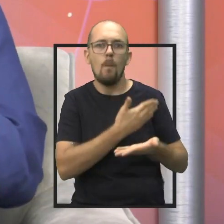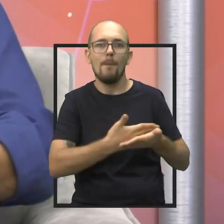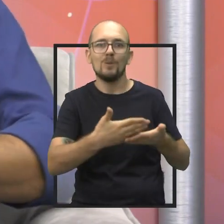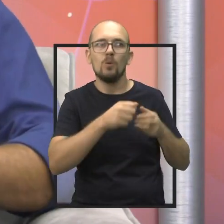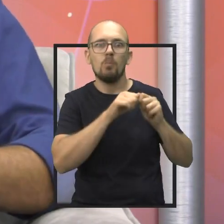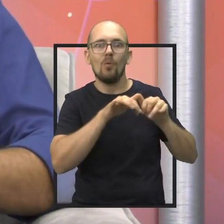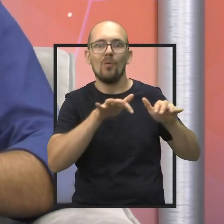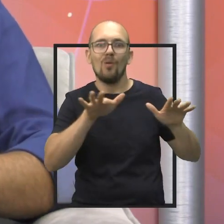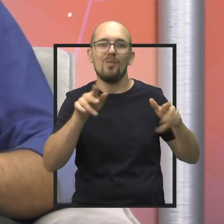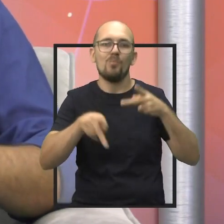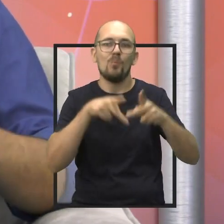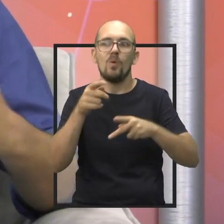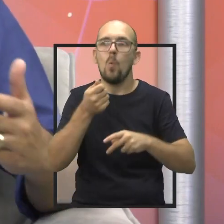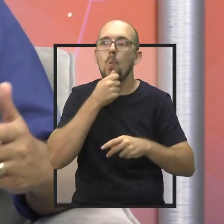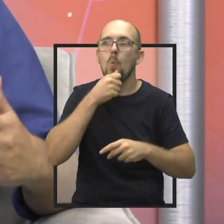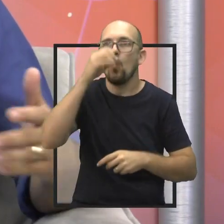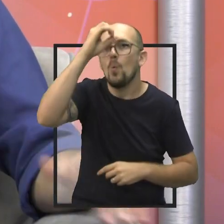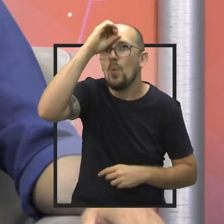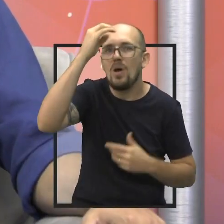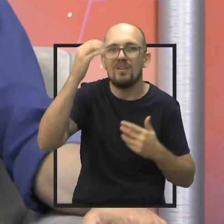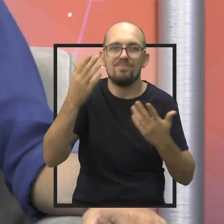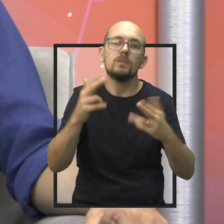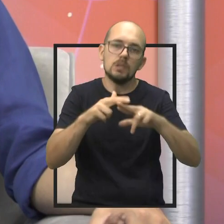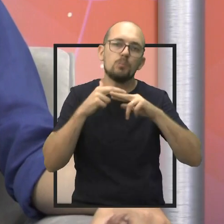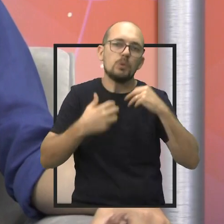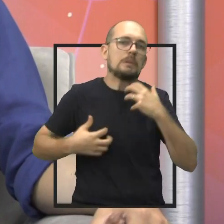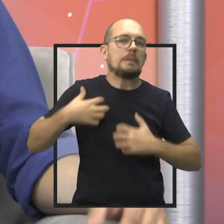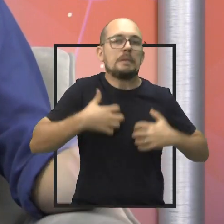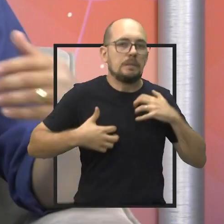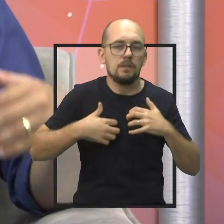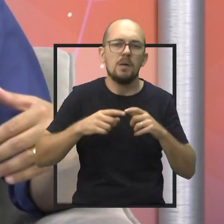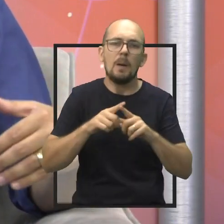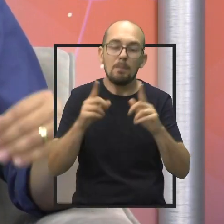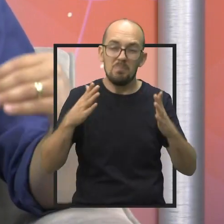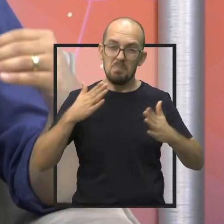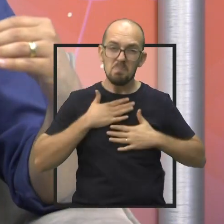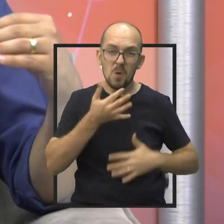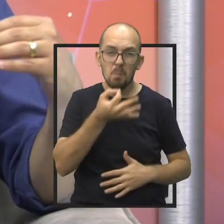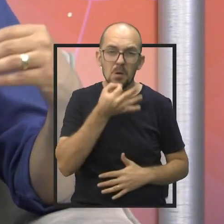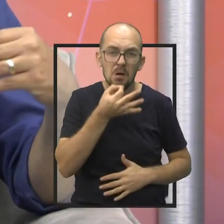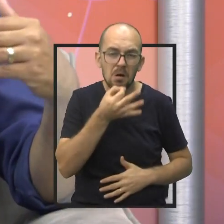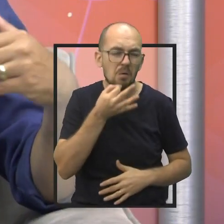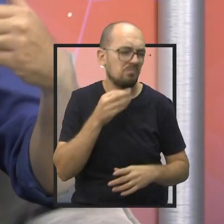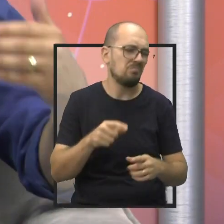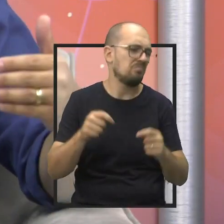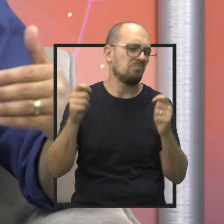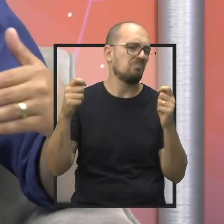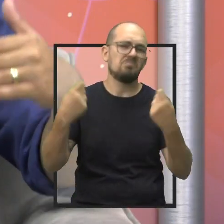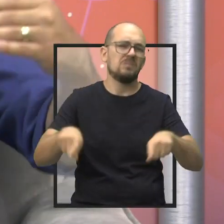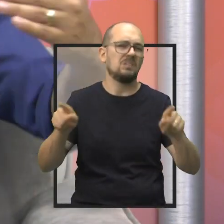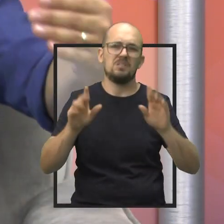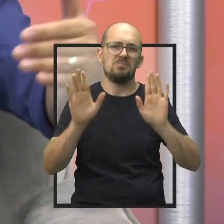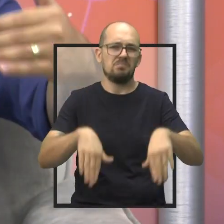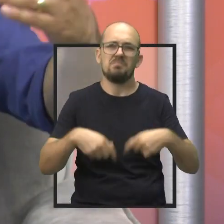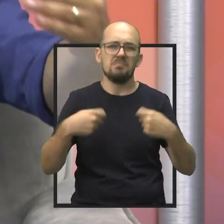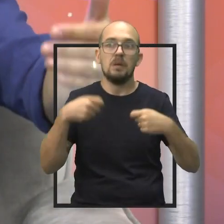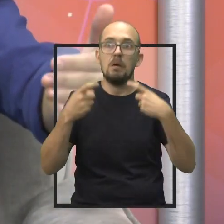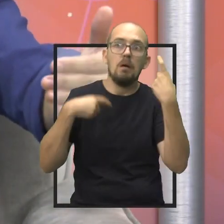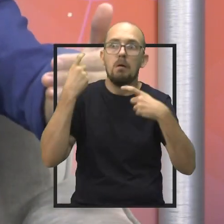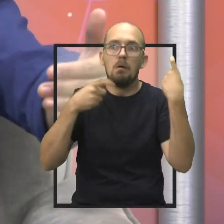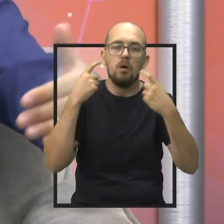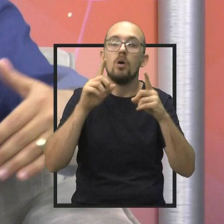totalmente aí exposta, né? Então isso causa um pânico na população, mas ao meu ver não é necessário pânico, é